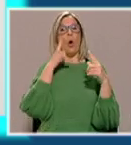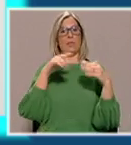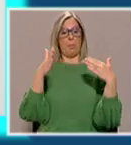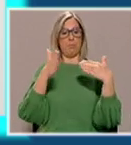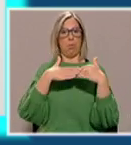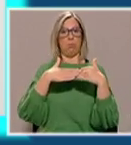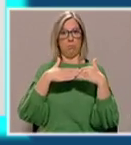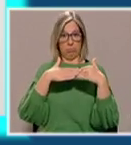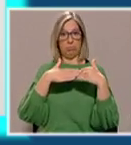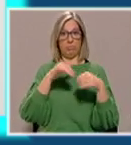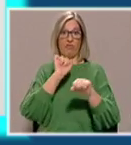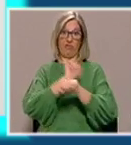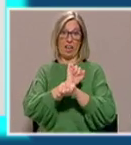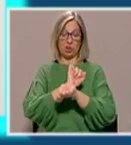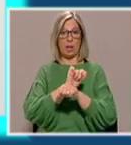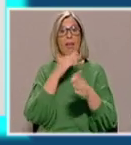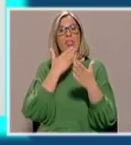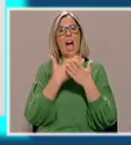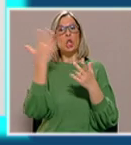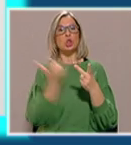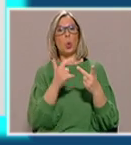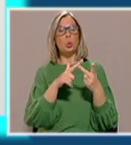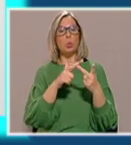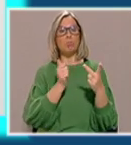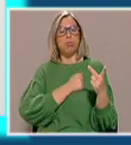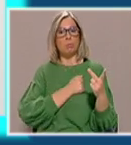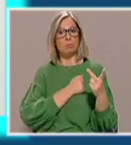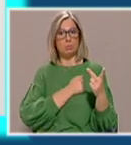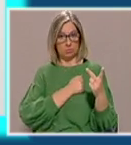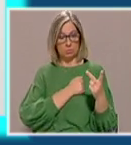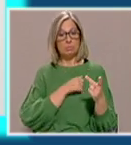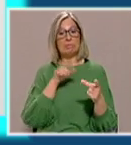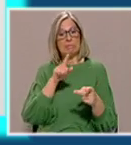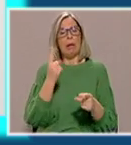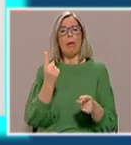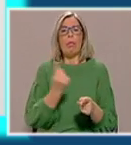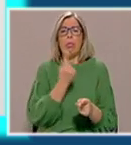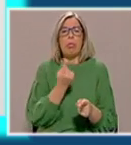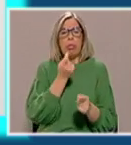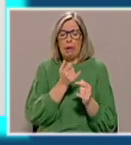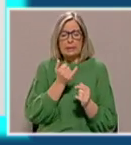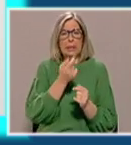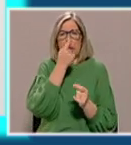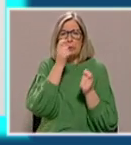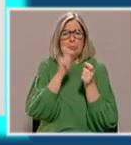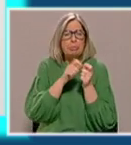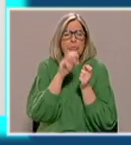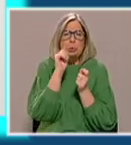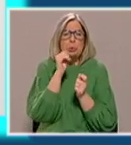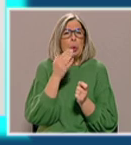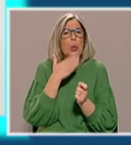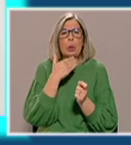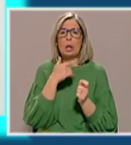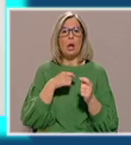cardíaco. Em seguida, e por um curtíssimo período de tempo, o coração relaxa, permitindo que o sangue volte a entrar